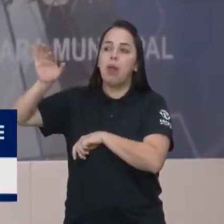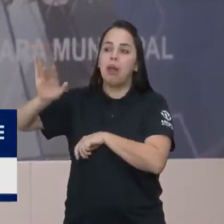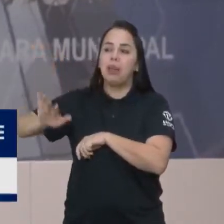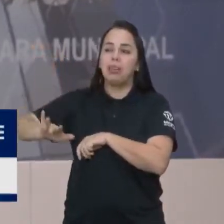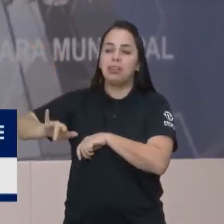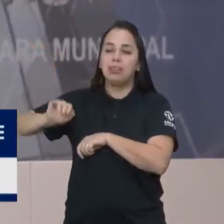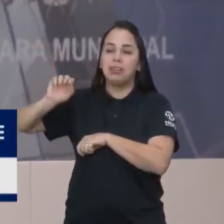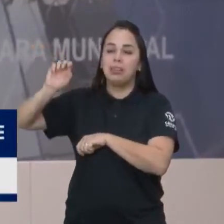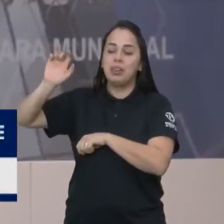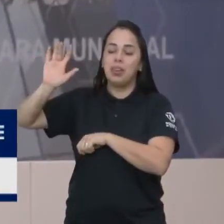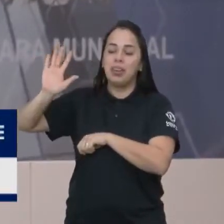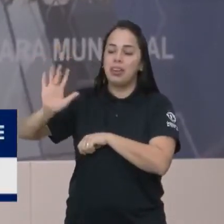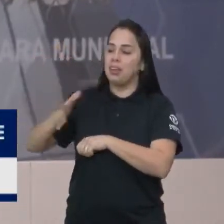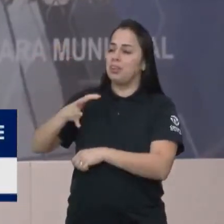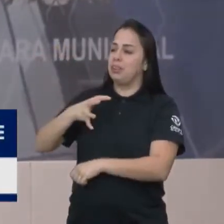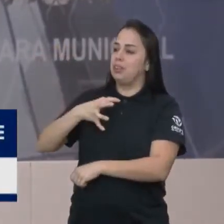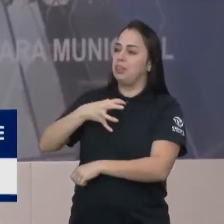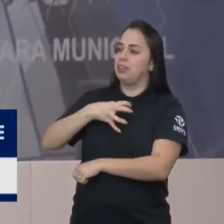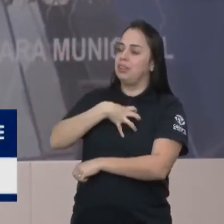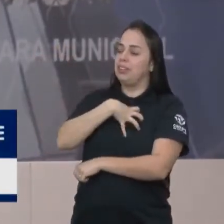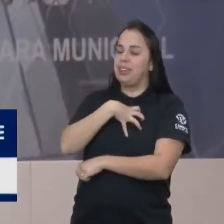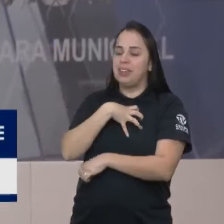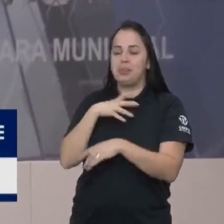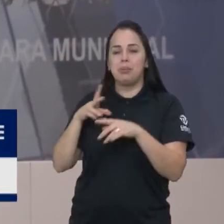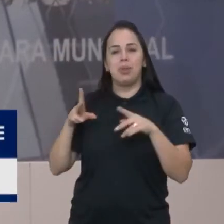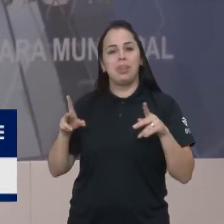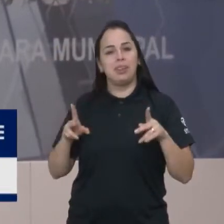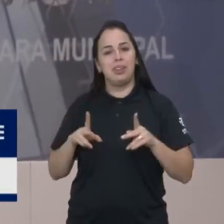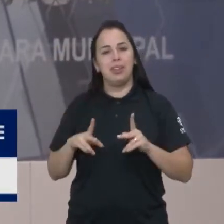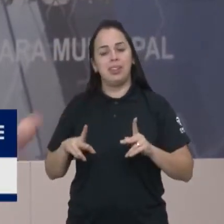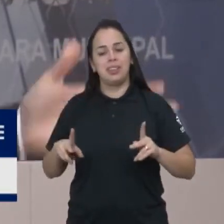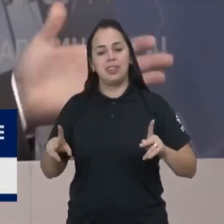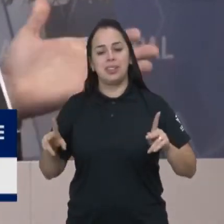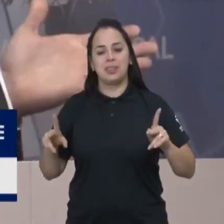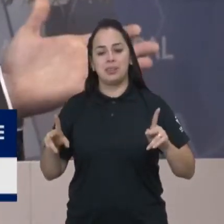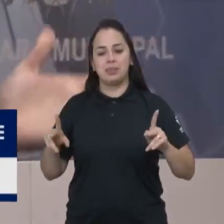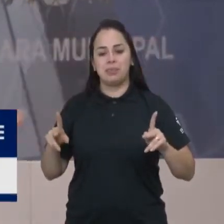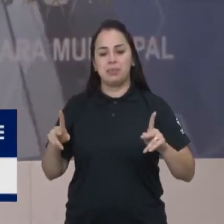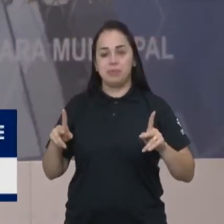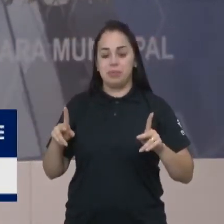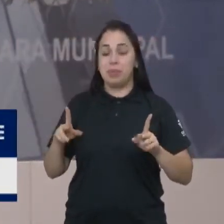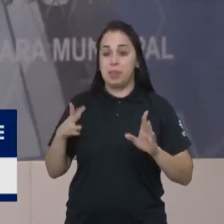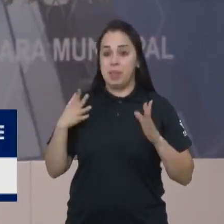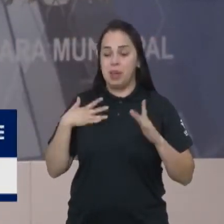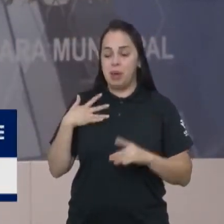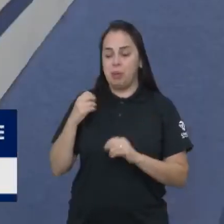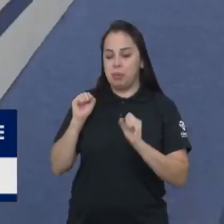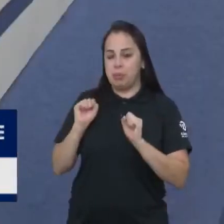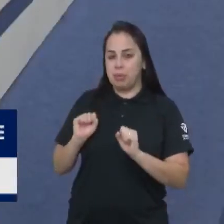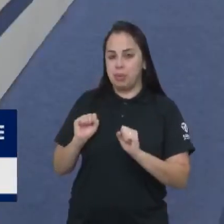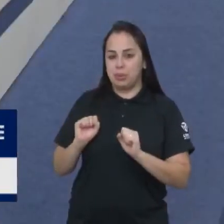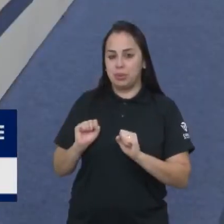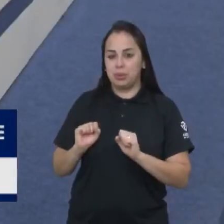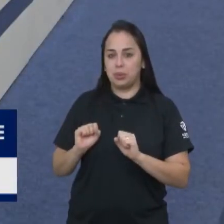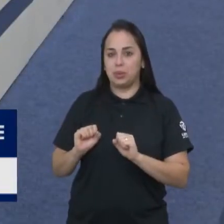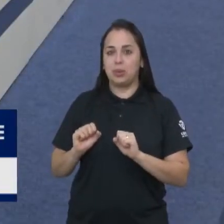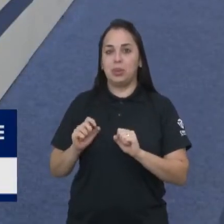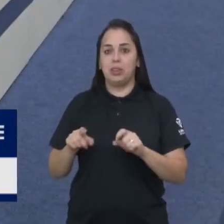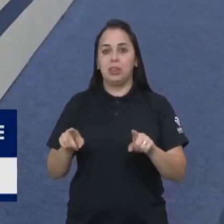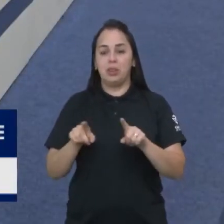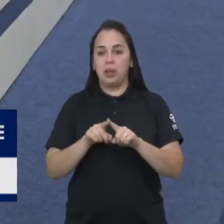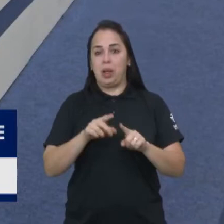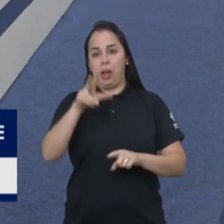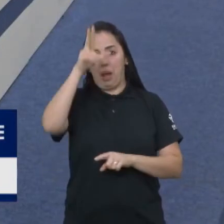E aquilo acalmava, né, Ricardo? Mas é, eu só posso, em nome da prefeitura, em